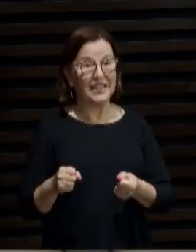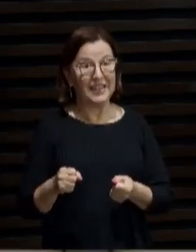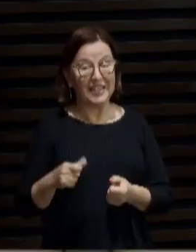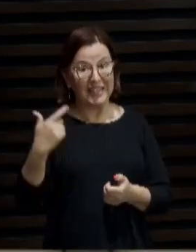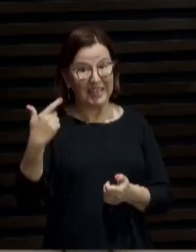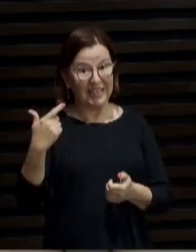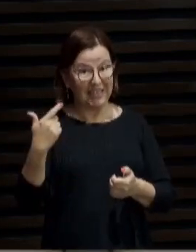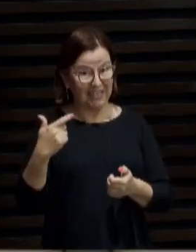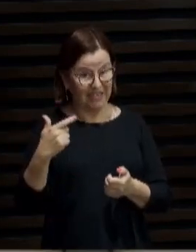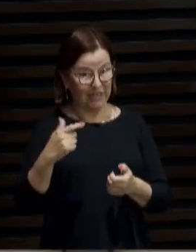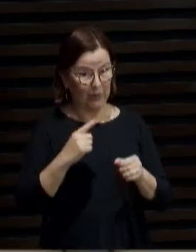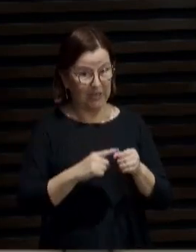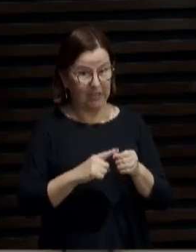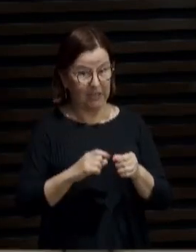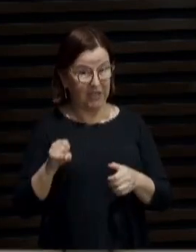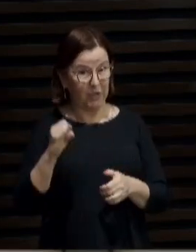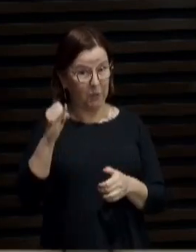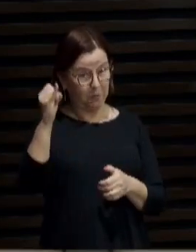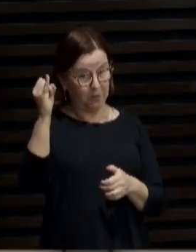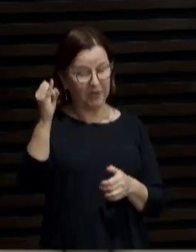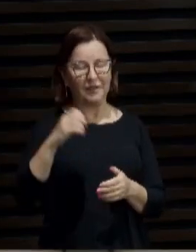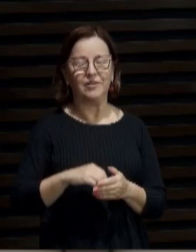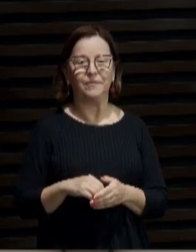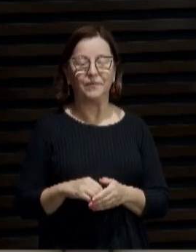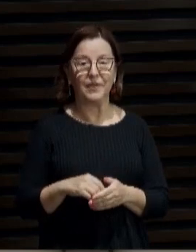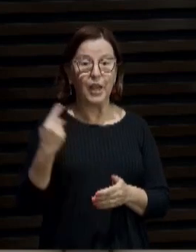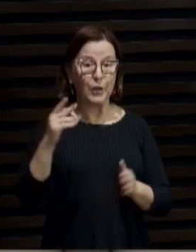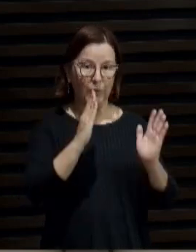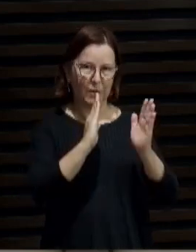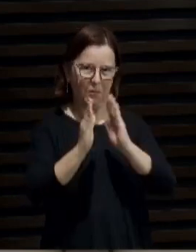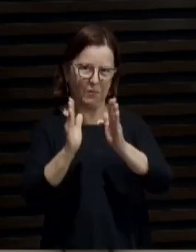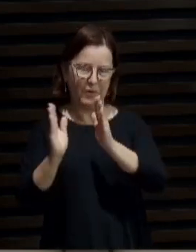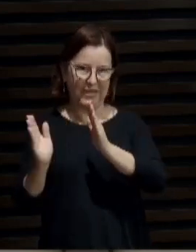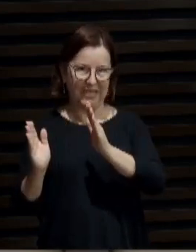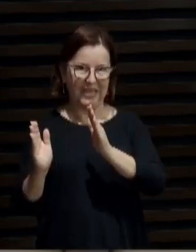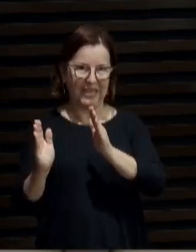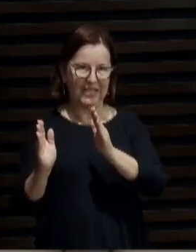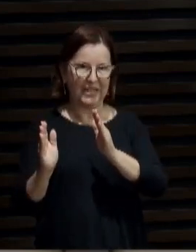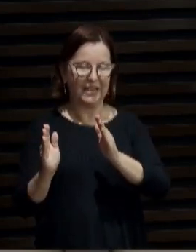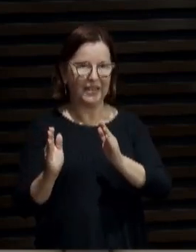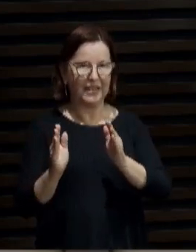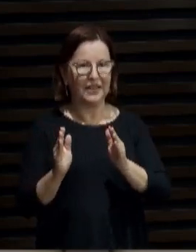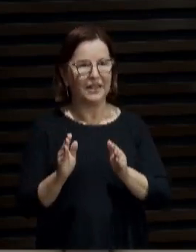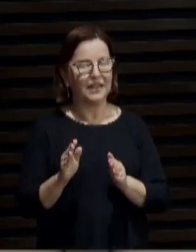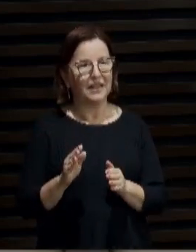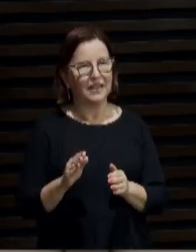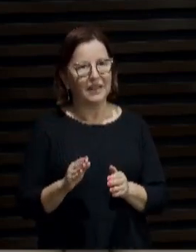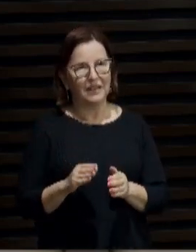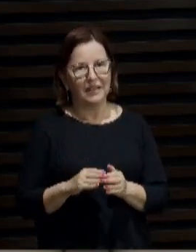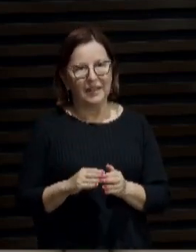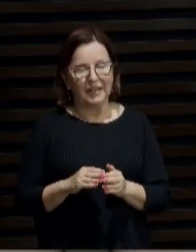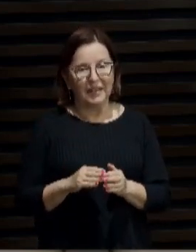da Alexandria. As bibliotecas de Pérgamo e de Alexandria disputavam tanto em qualidade quanto em número